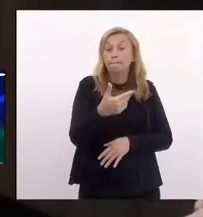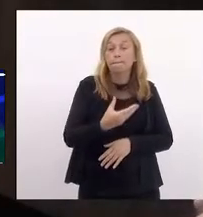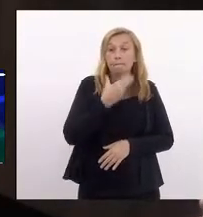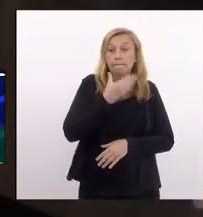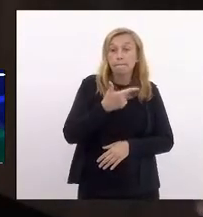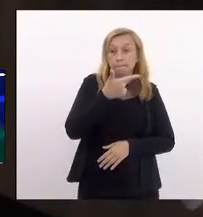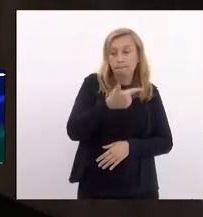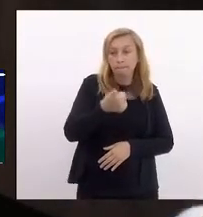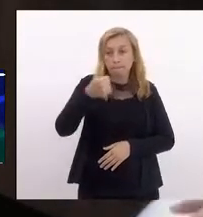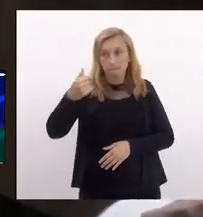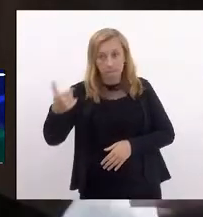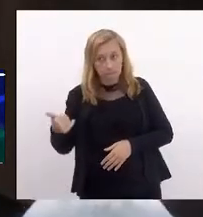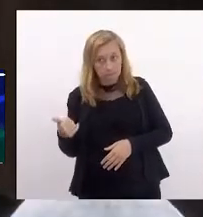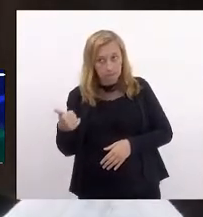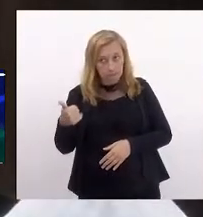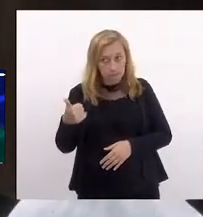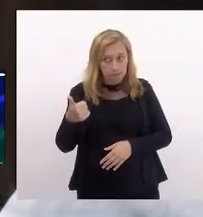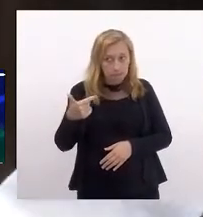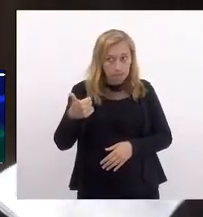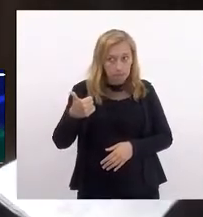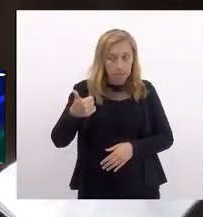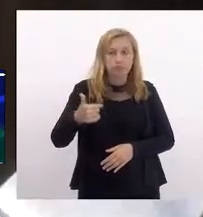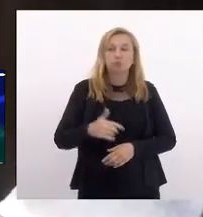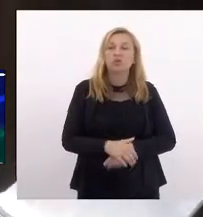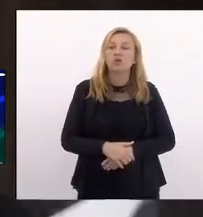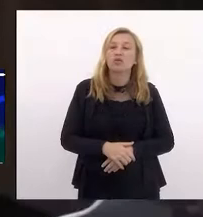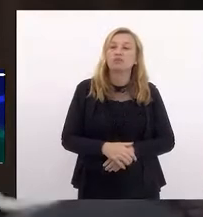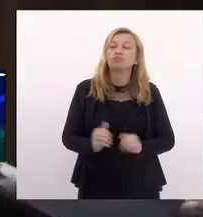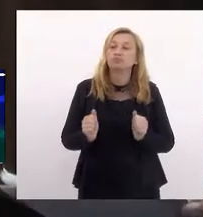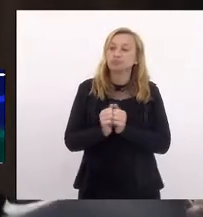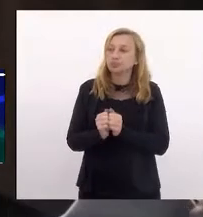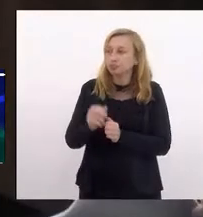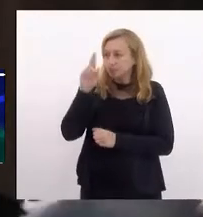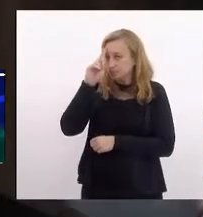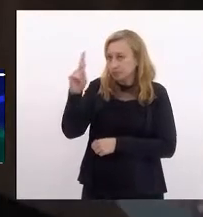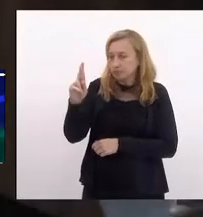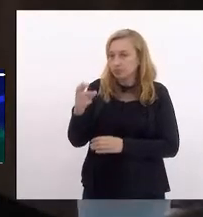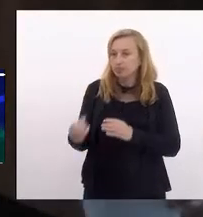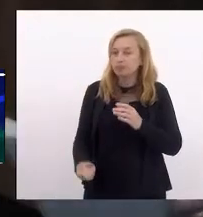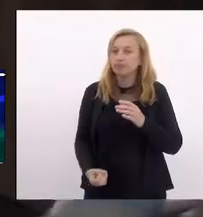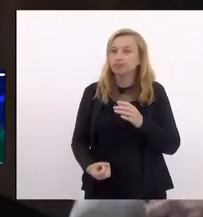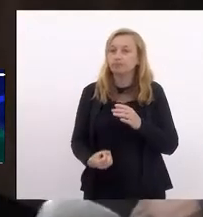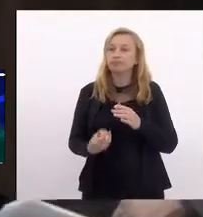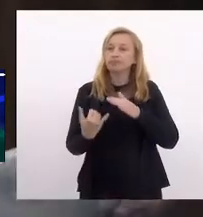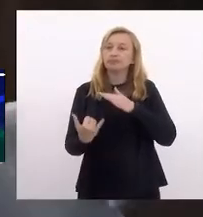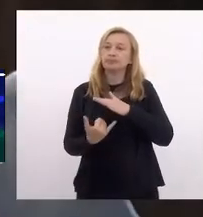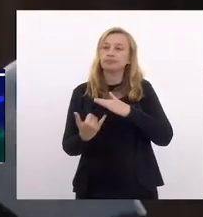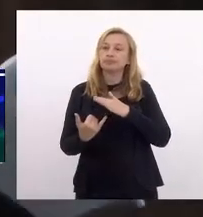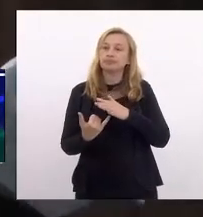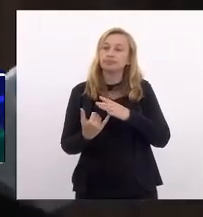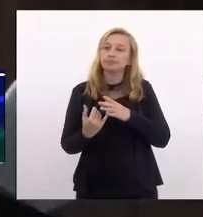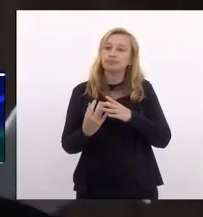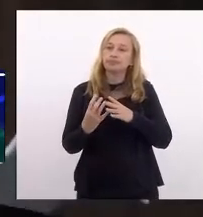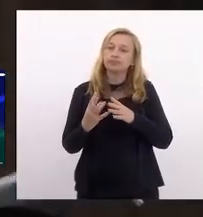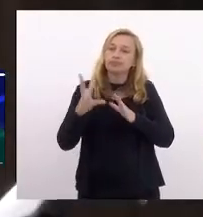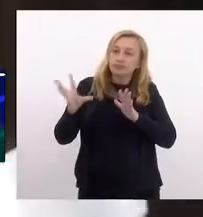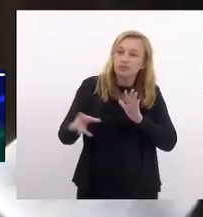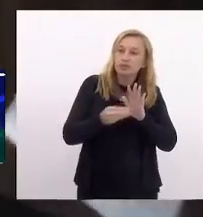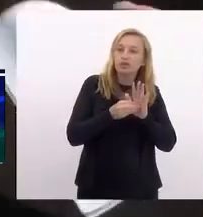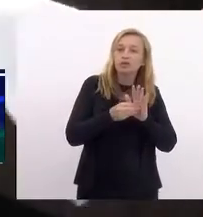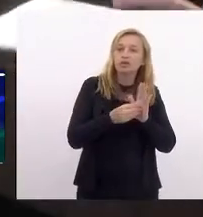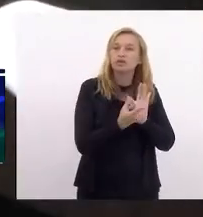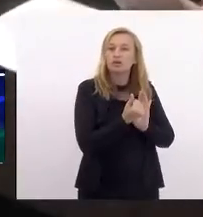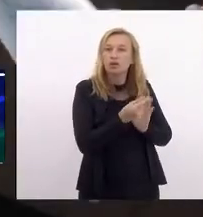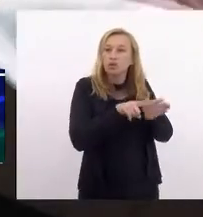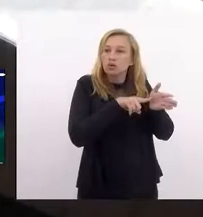eu fui à toa com adjuvante de vossa excelência para criar as para instituir a taxa de